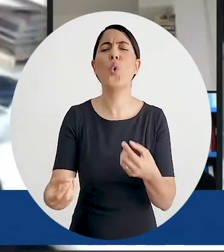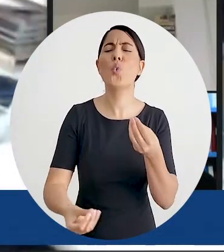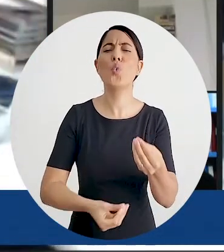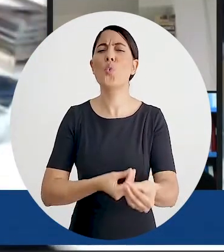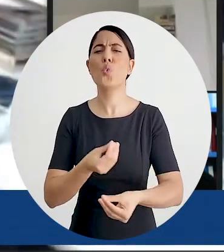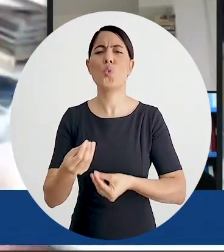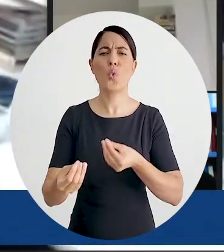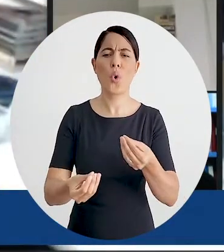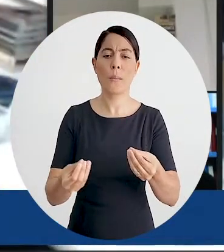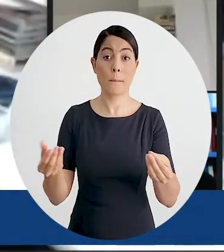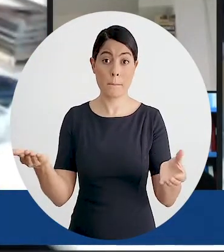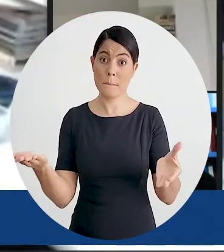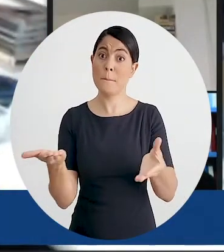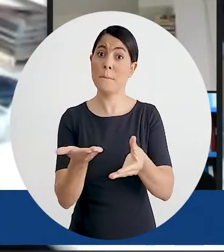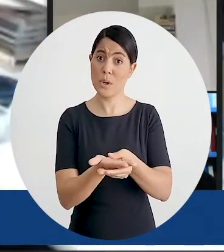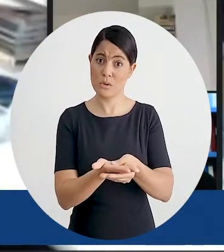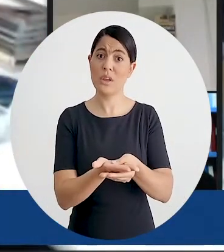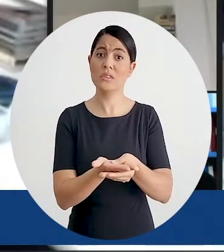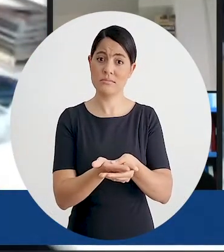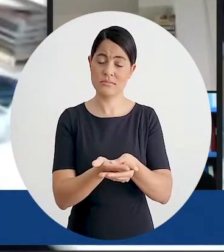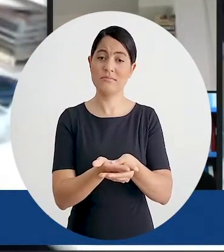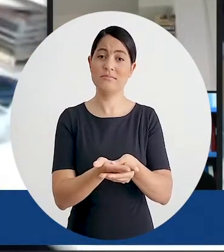as reclamações,